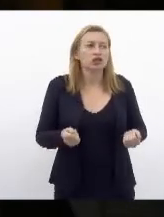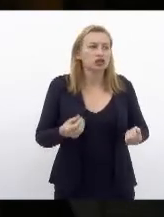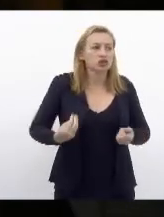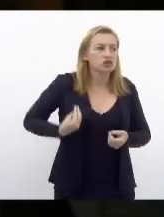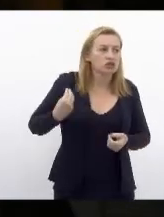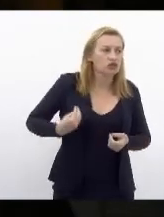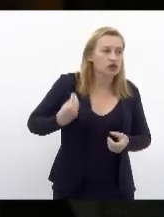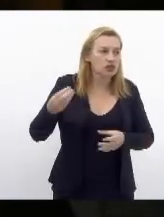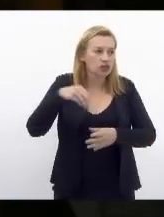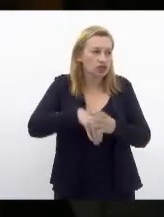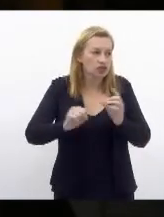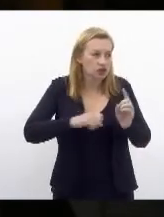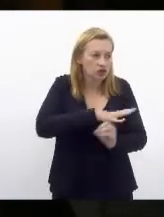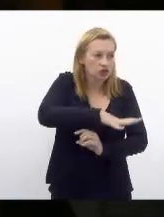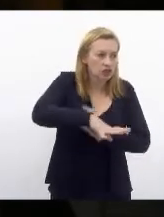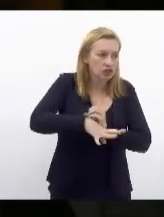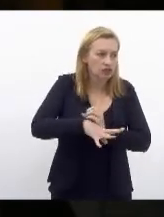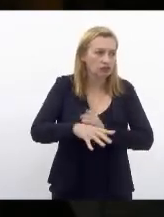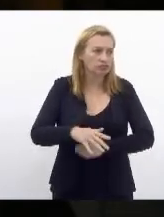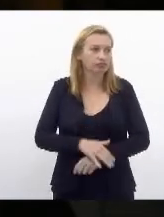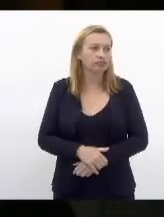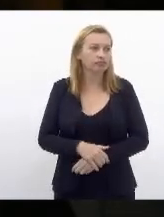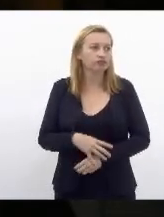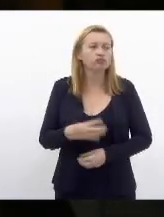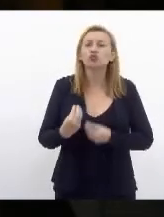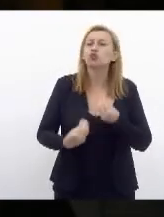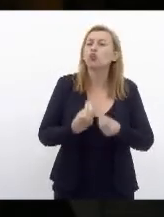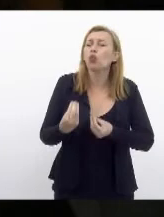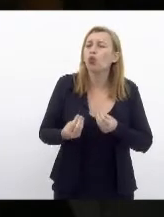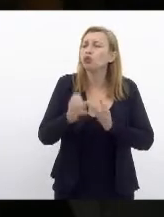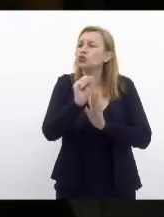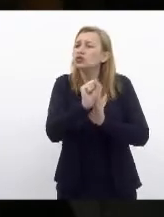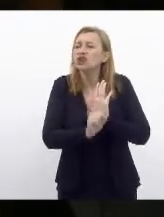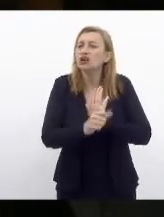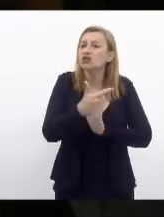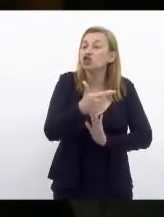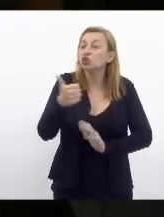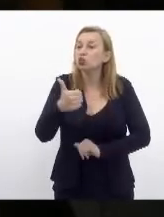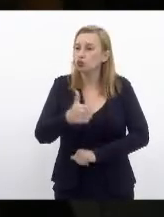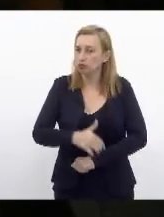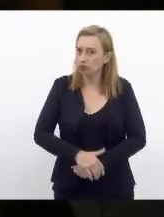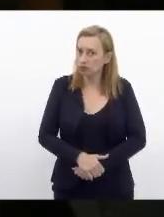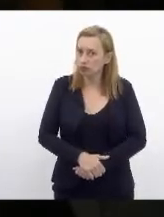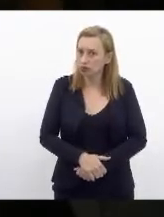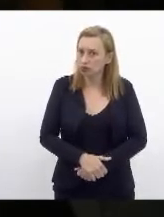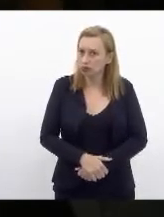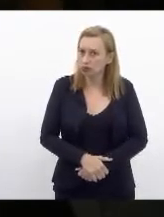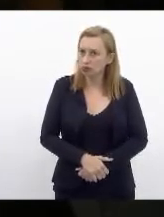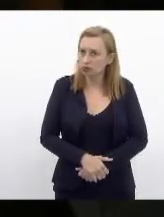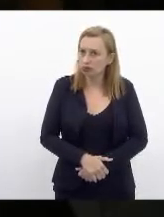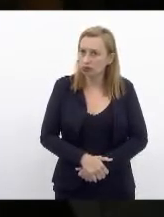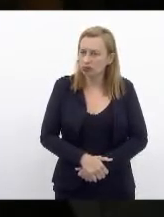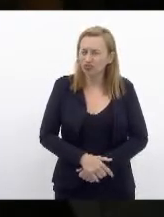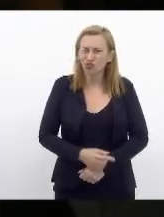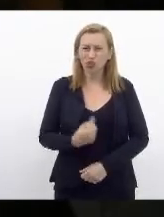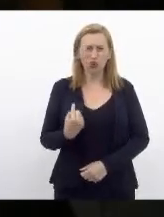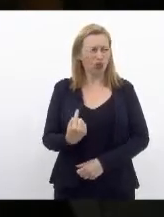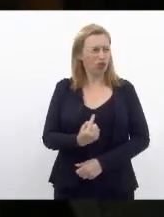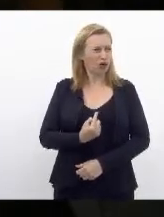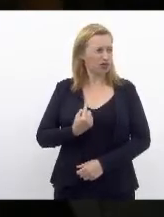na sociedade. E como é que no século XXI nós somos ainda